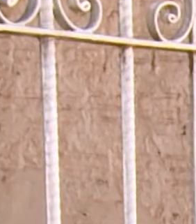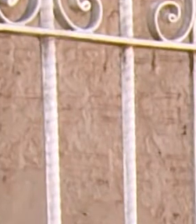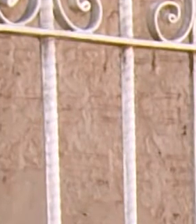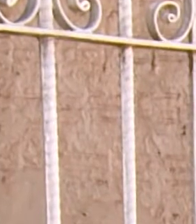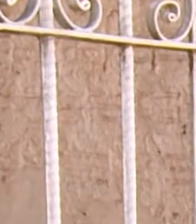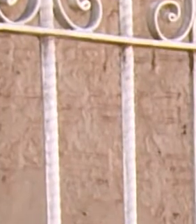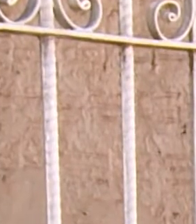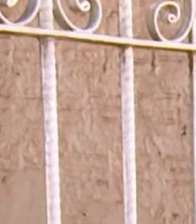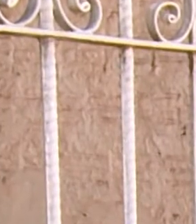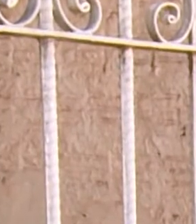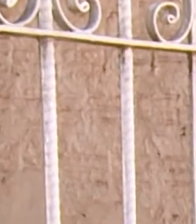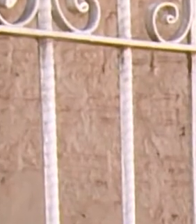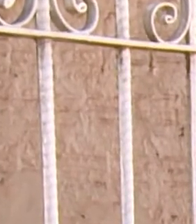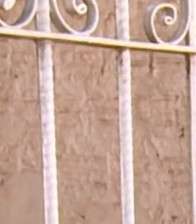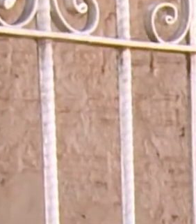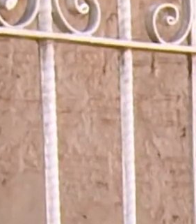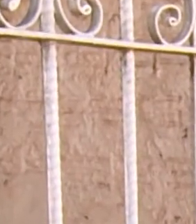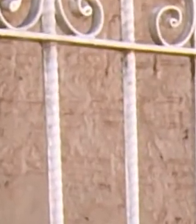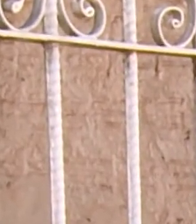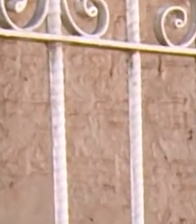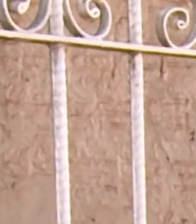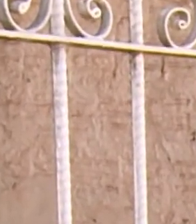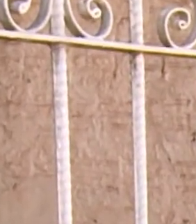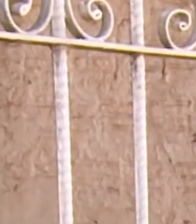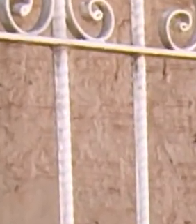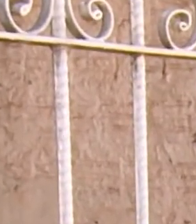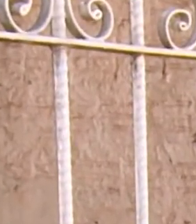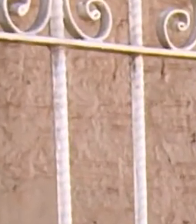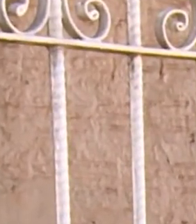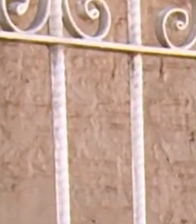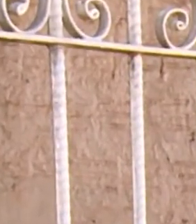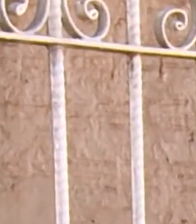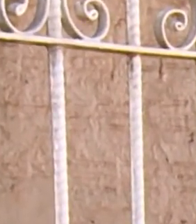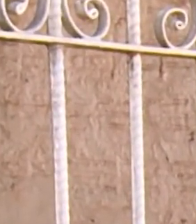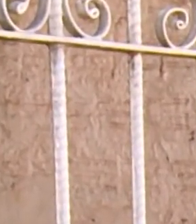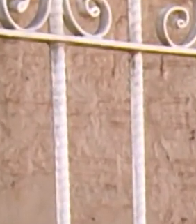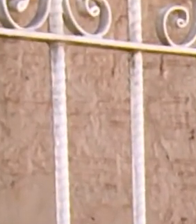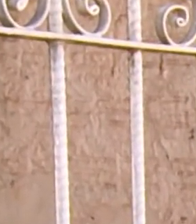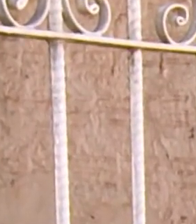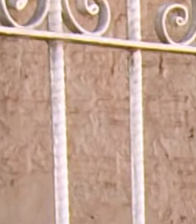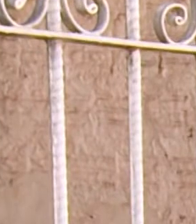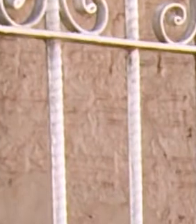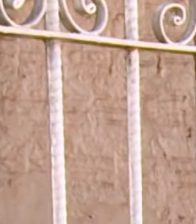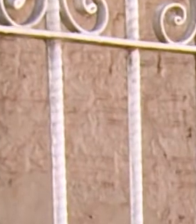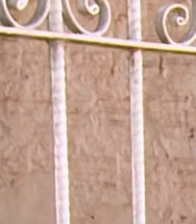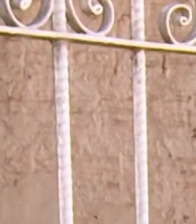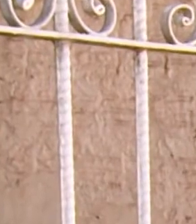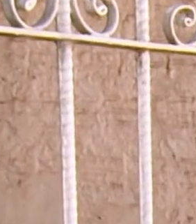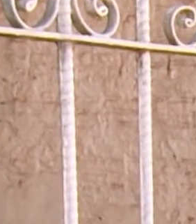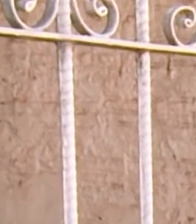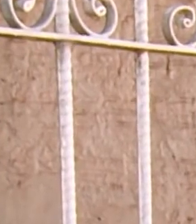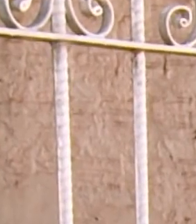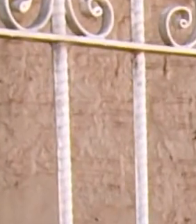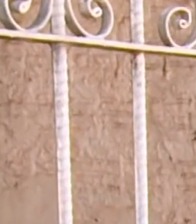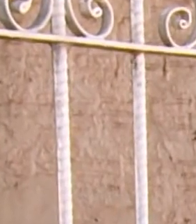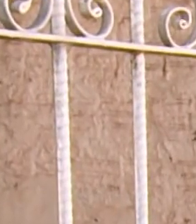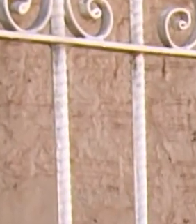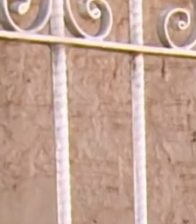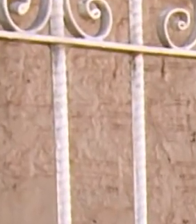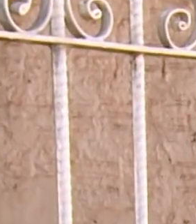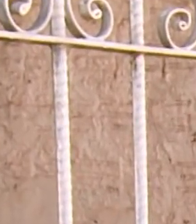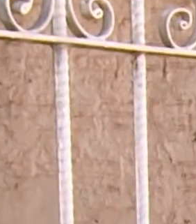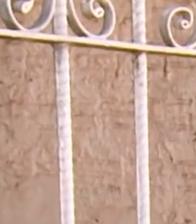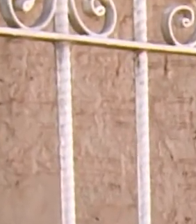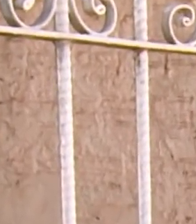não hoje não passa todo dia então a gente tem mais é concientizar a população para ela cuidar agora quando tem muitos casos